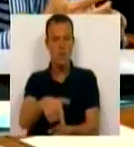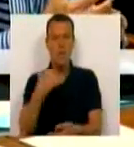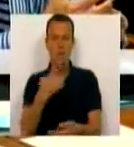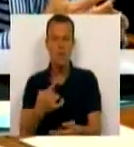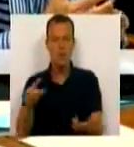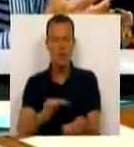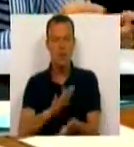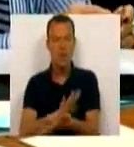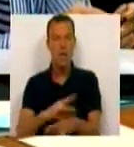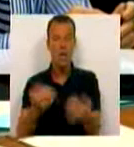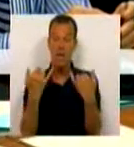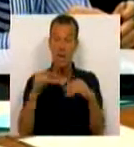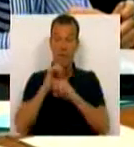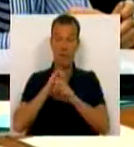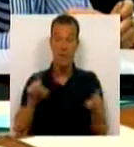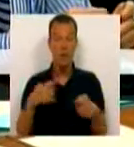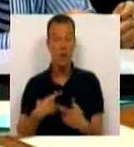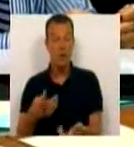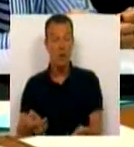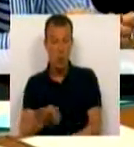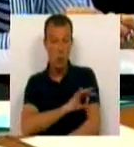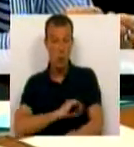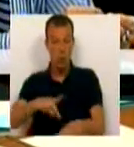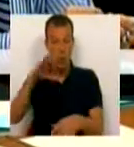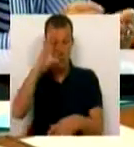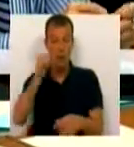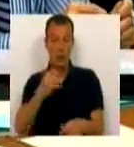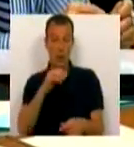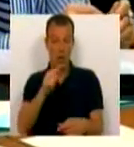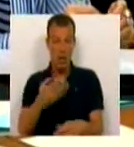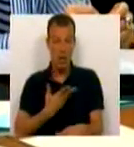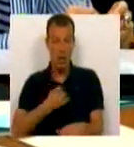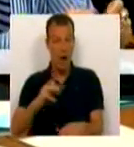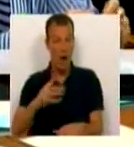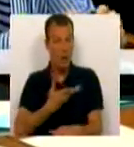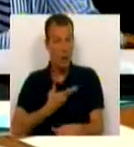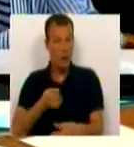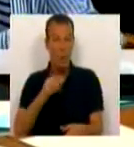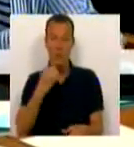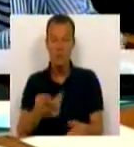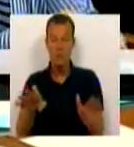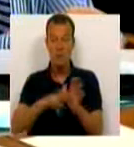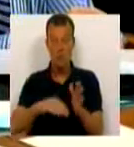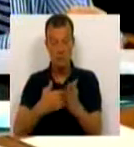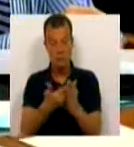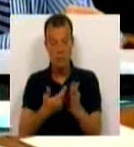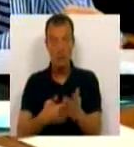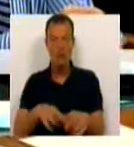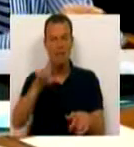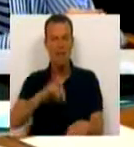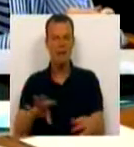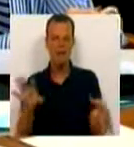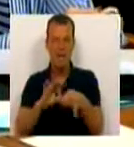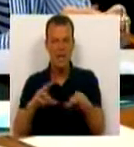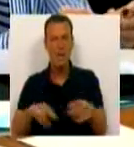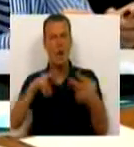Exatamente. Os jornais noticiam que o ministro Eduardo Cabrita disse hoje que este programa também se aplicará às autarquias locais e às juntas de freguesia, não sei se com